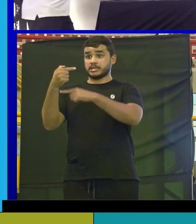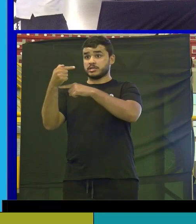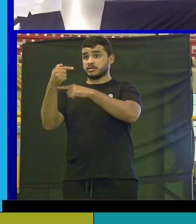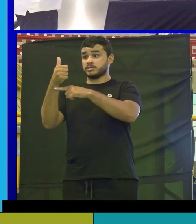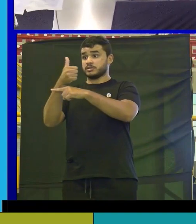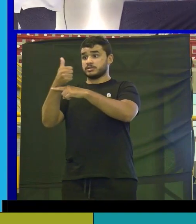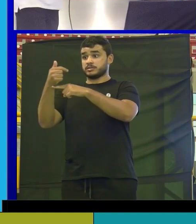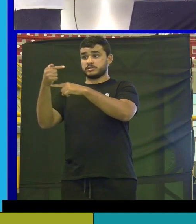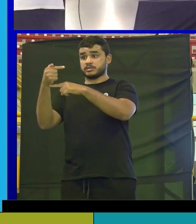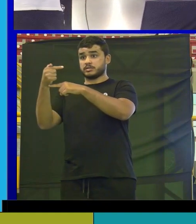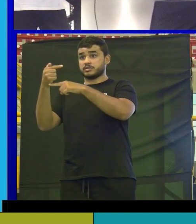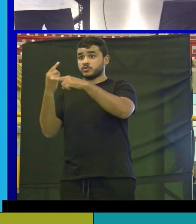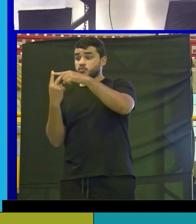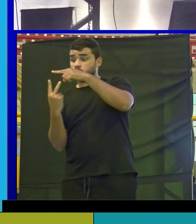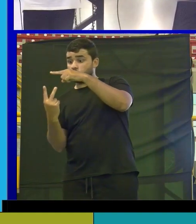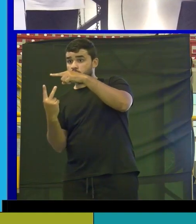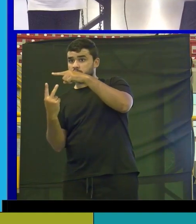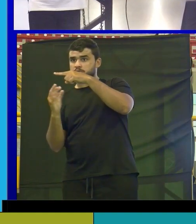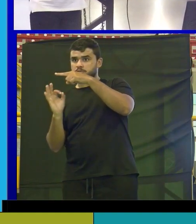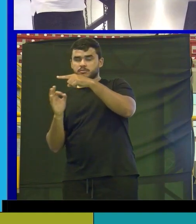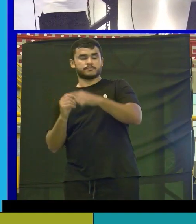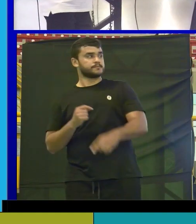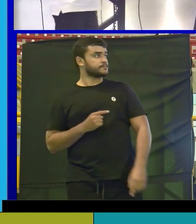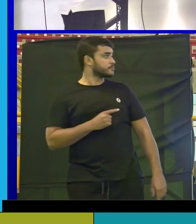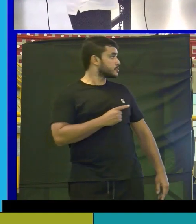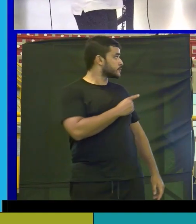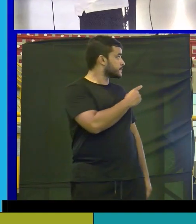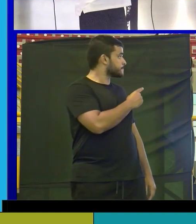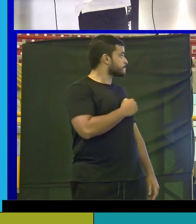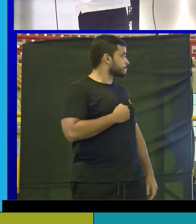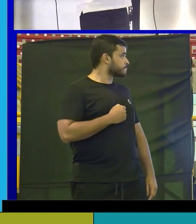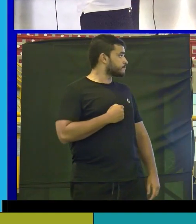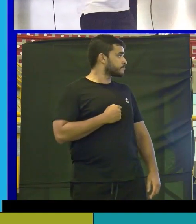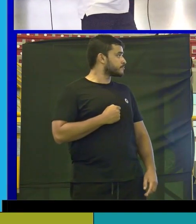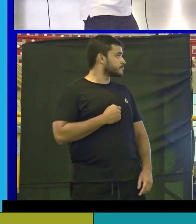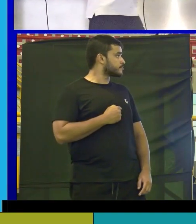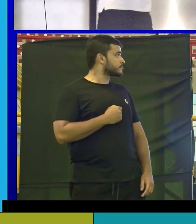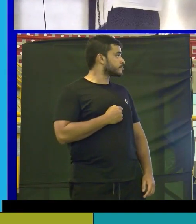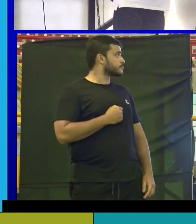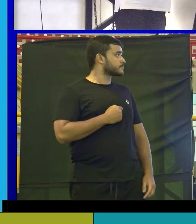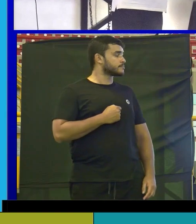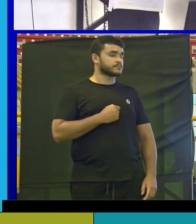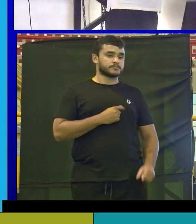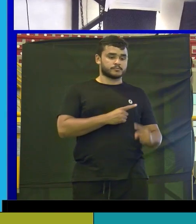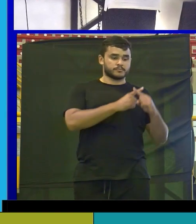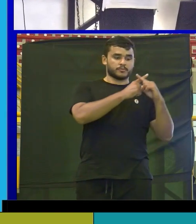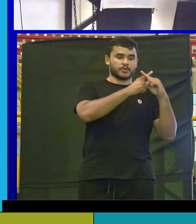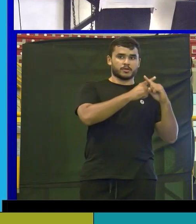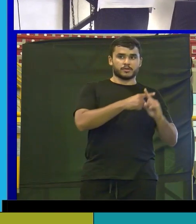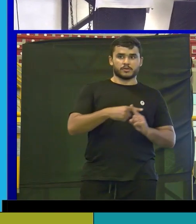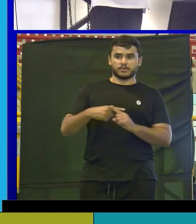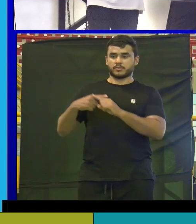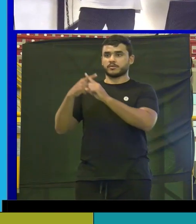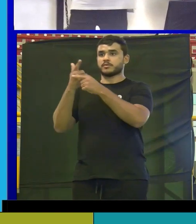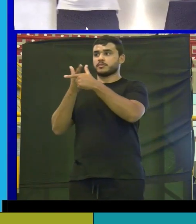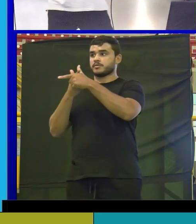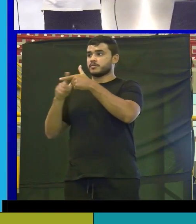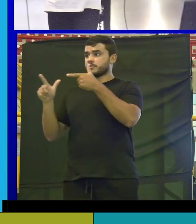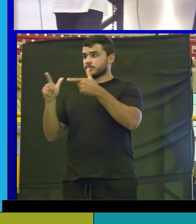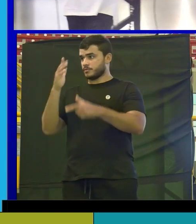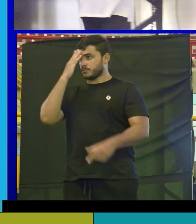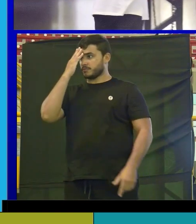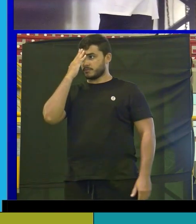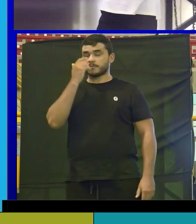tá bom? Não é que, por favor, o 2 está multiplicando, ele vem para cá dividindo, isso não